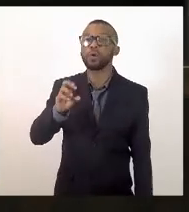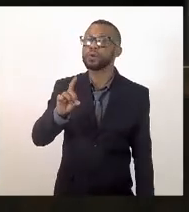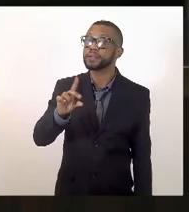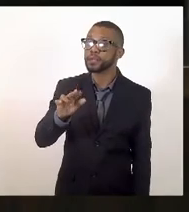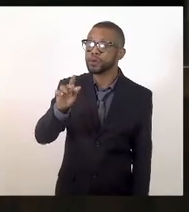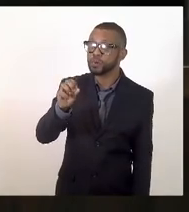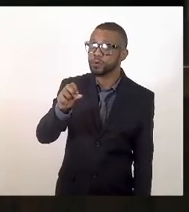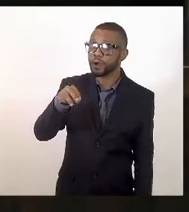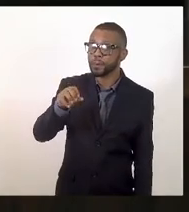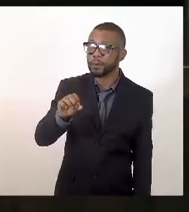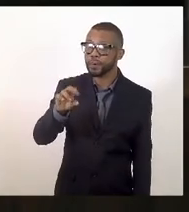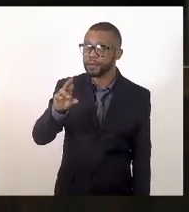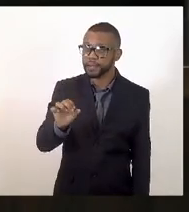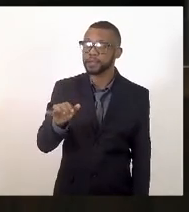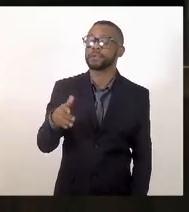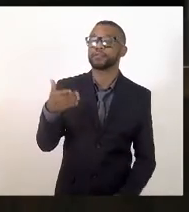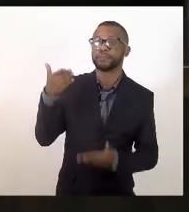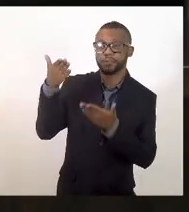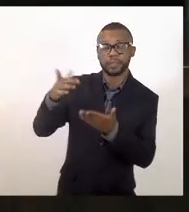manifestação.